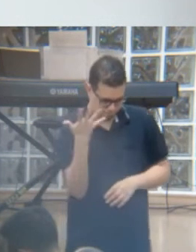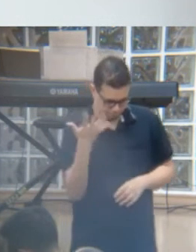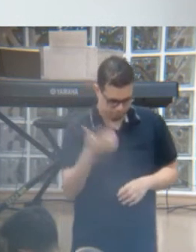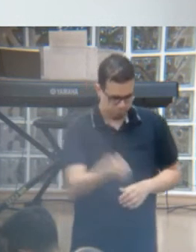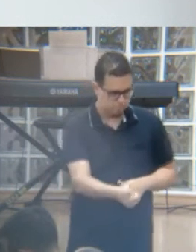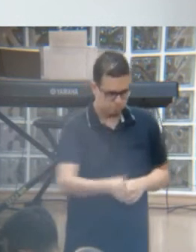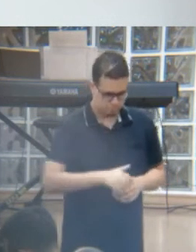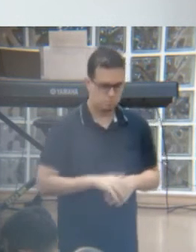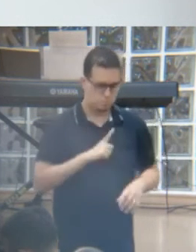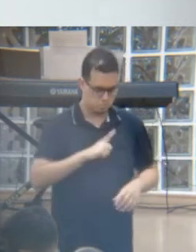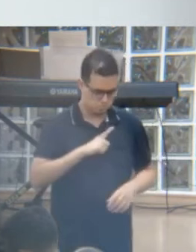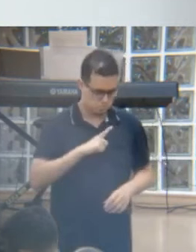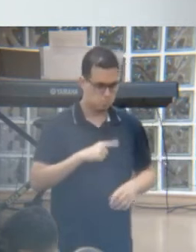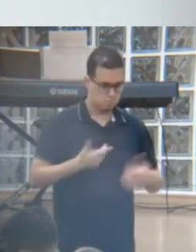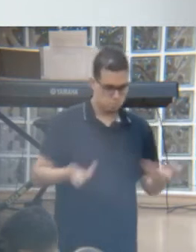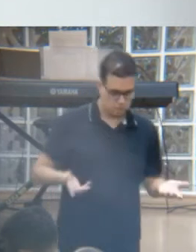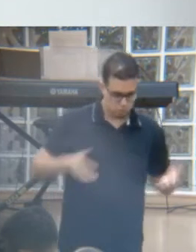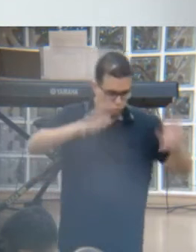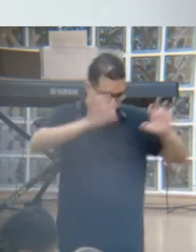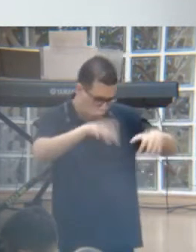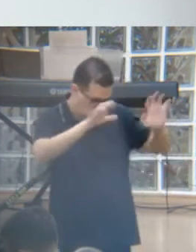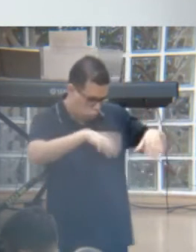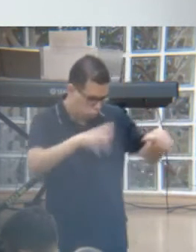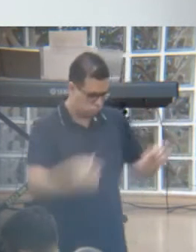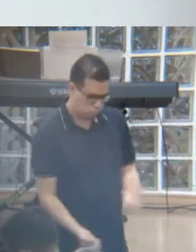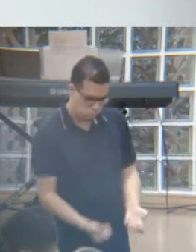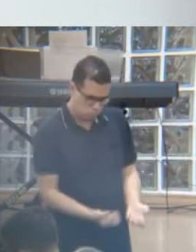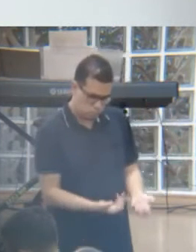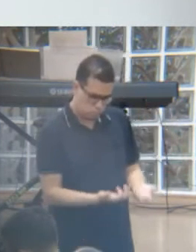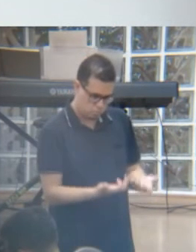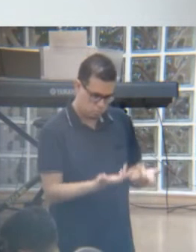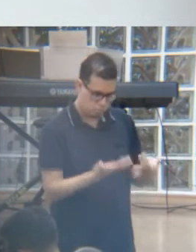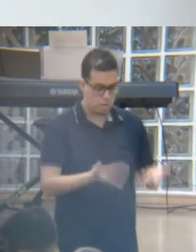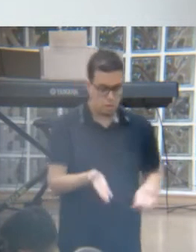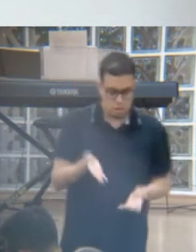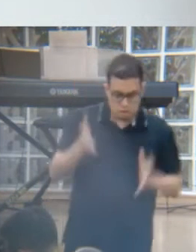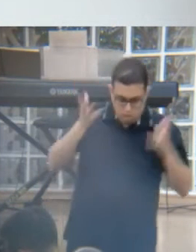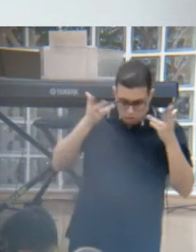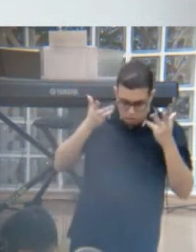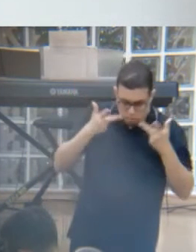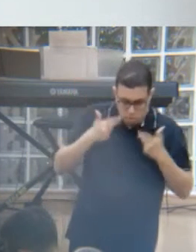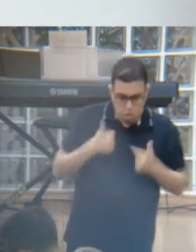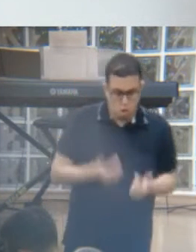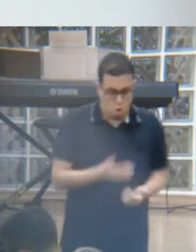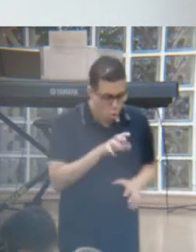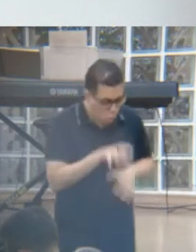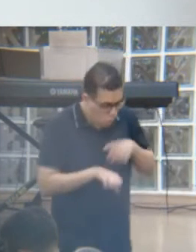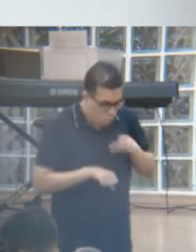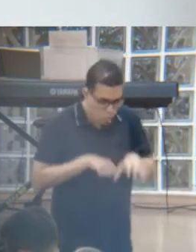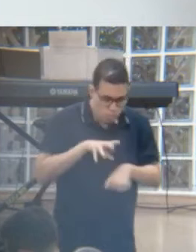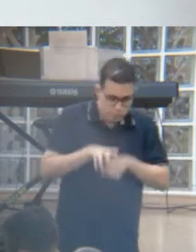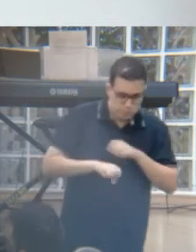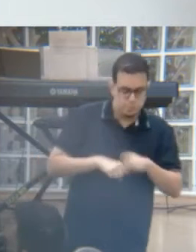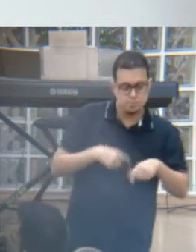rega a terra faz germinar, os animais comem da relva do campo e os homens fazem as